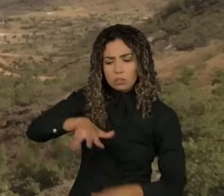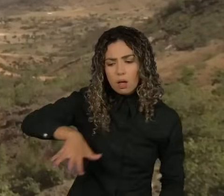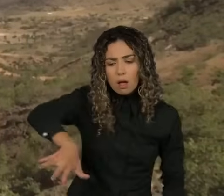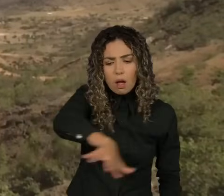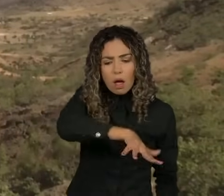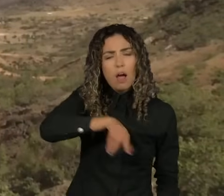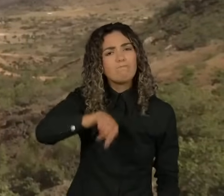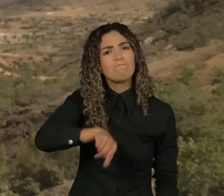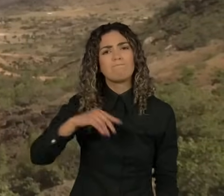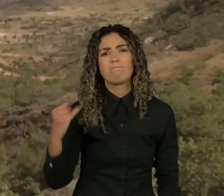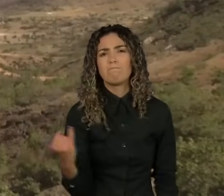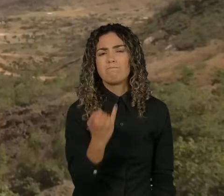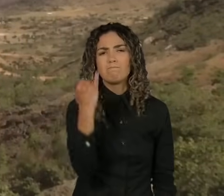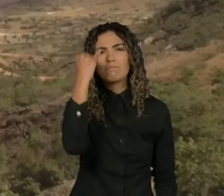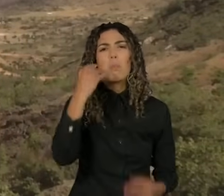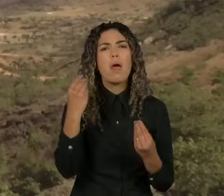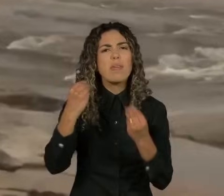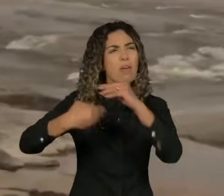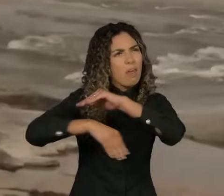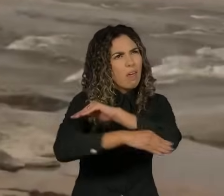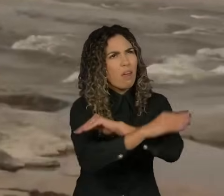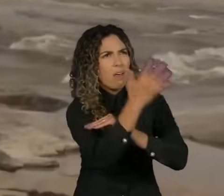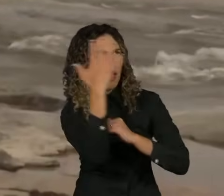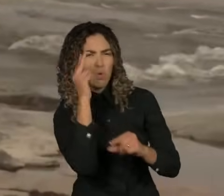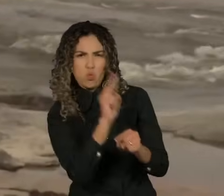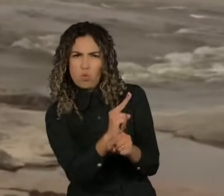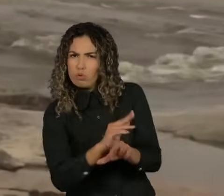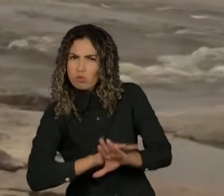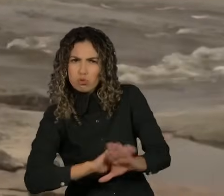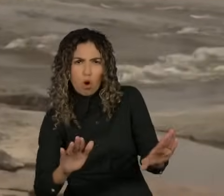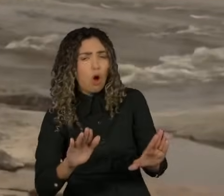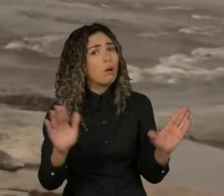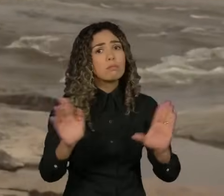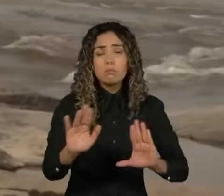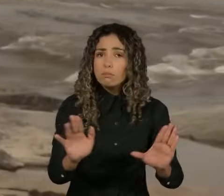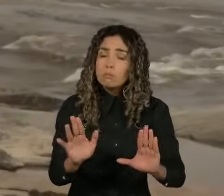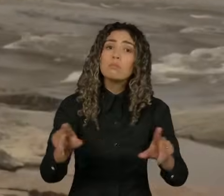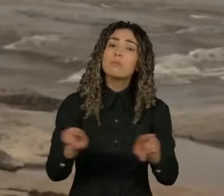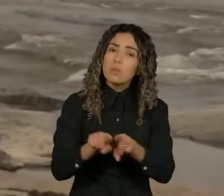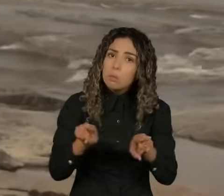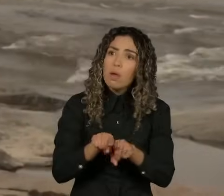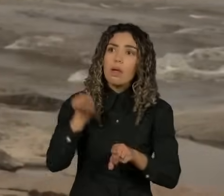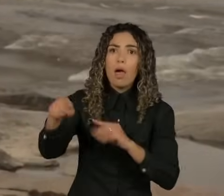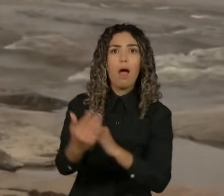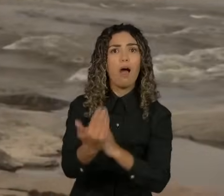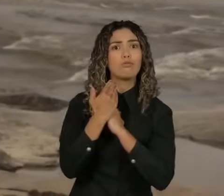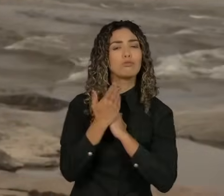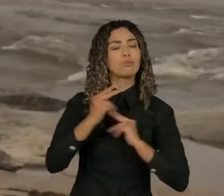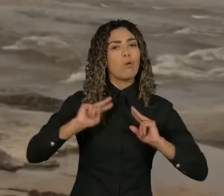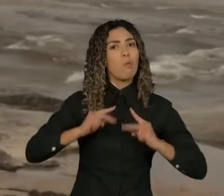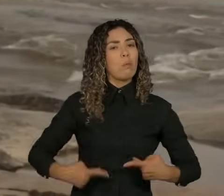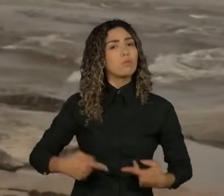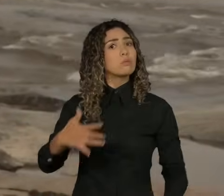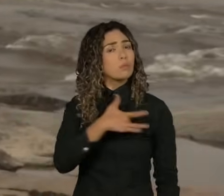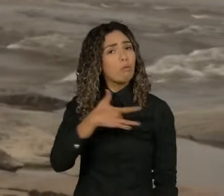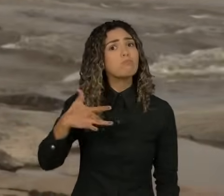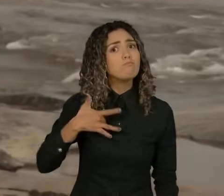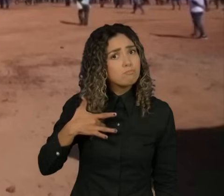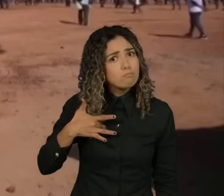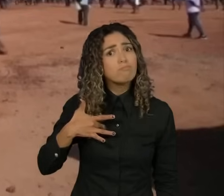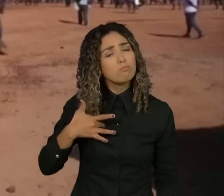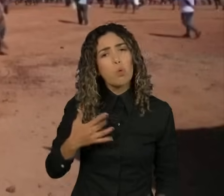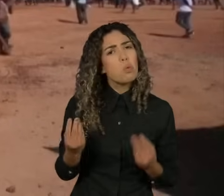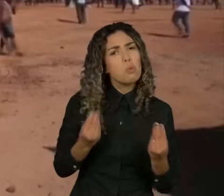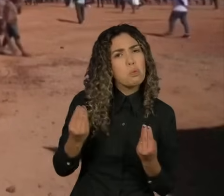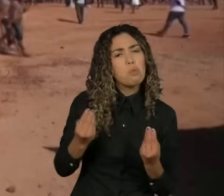para a preservação da biodiversidade, mas também contribuem para manter a saúde humana. De acordo com a pesquisa,